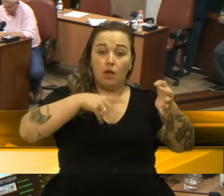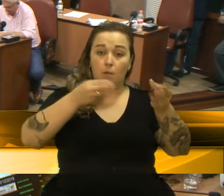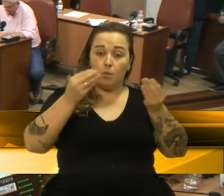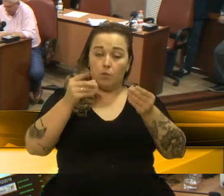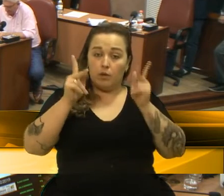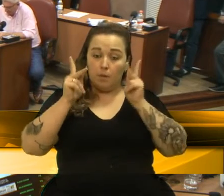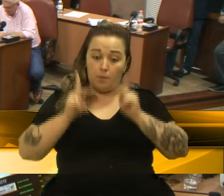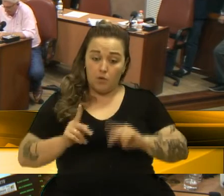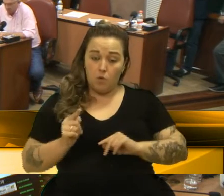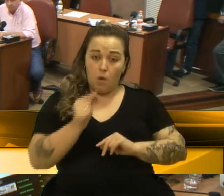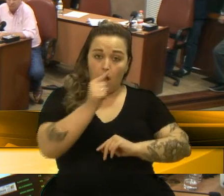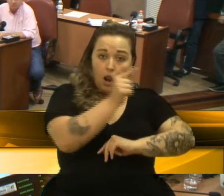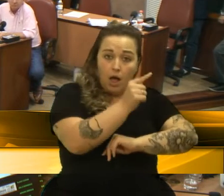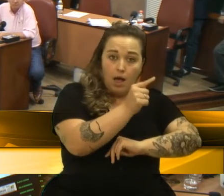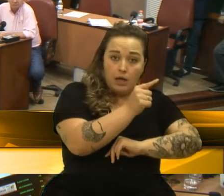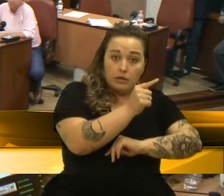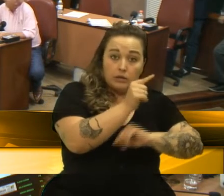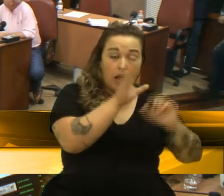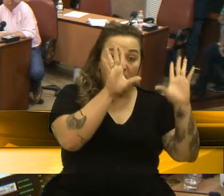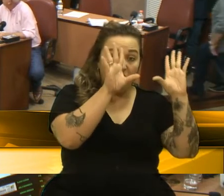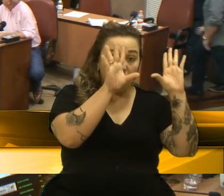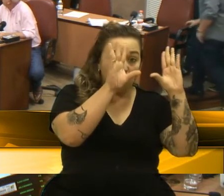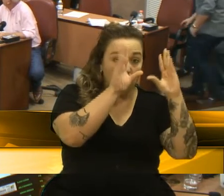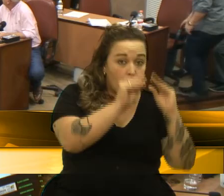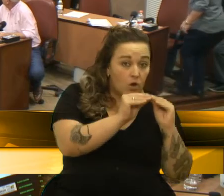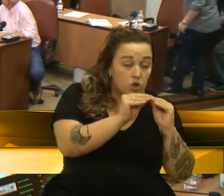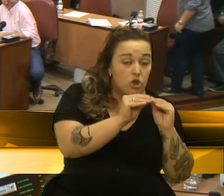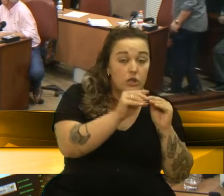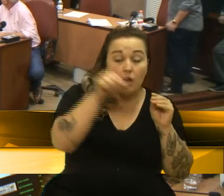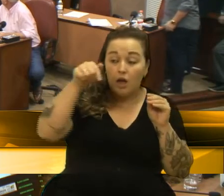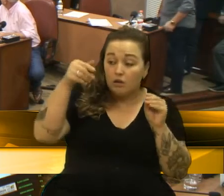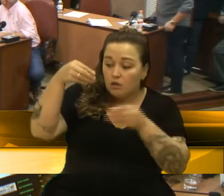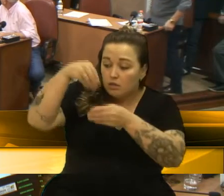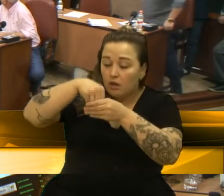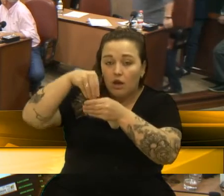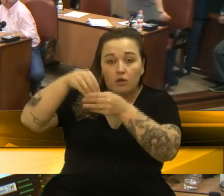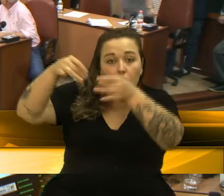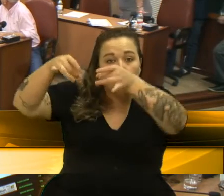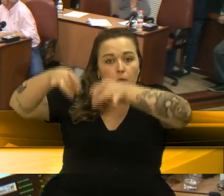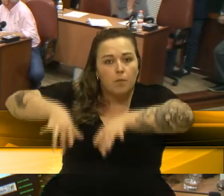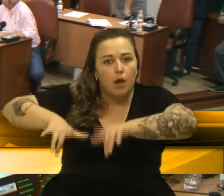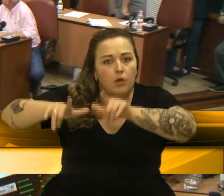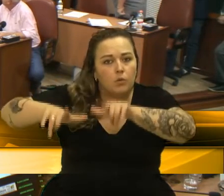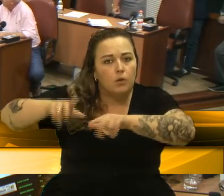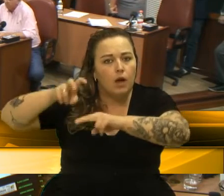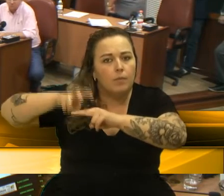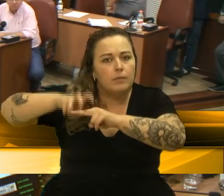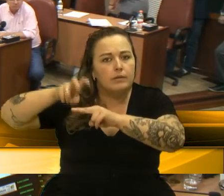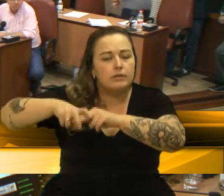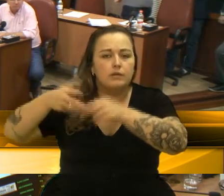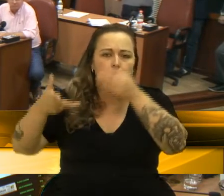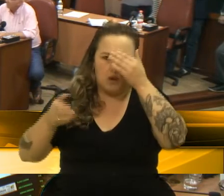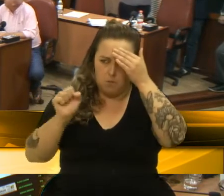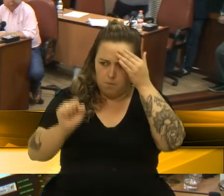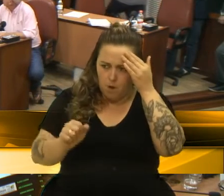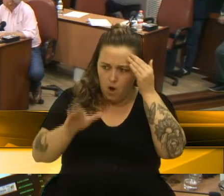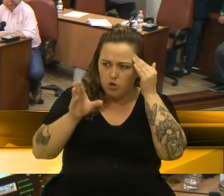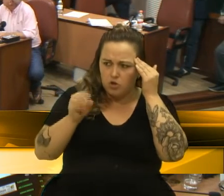fora no relento, sobrando lugares aqui, senhor presidente. Se o senhor puder intervir nesse